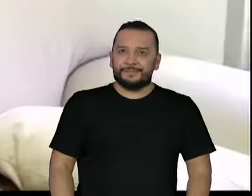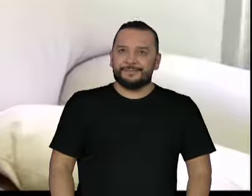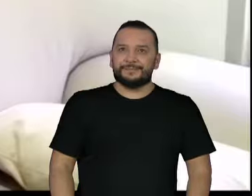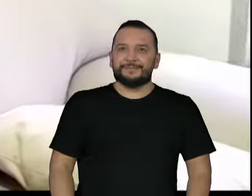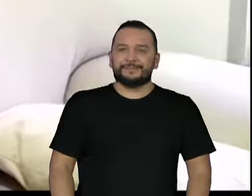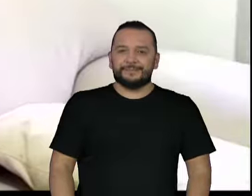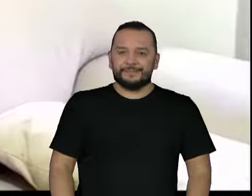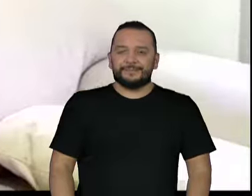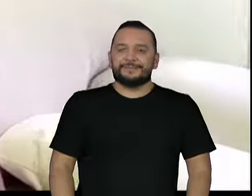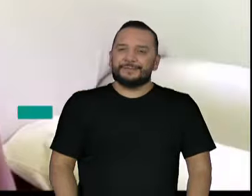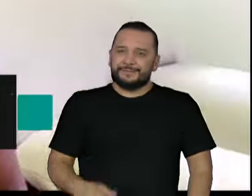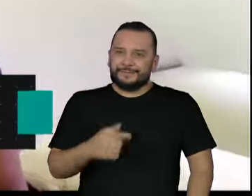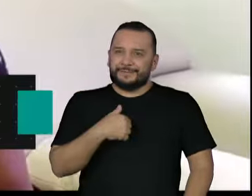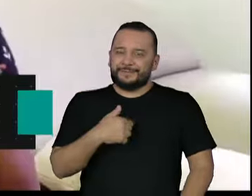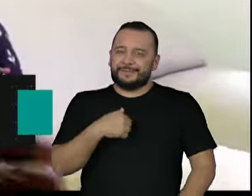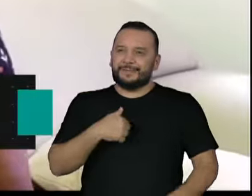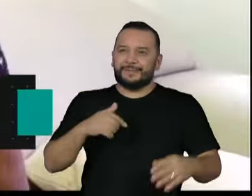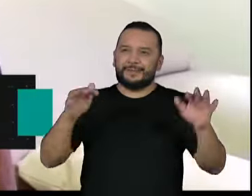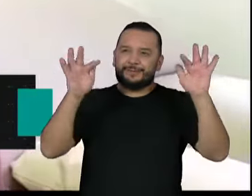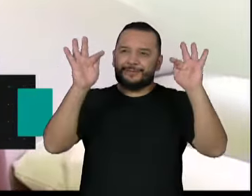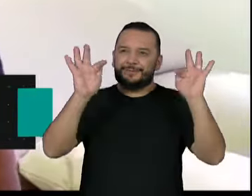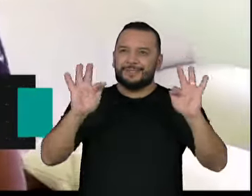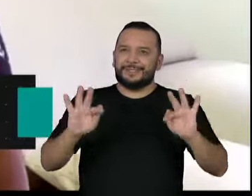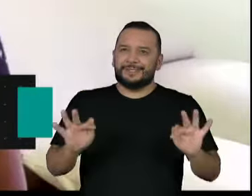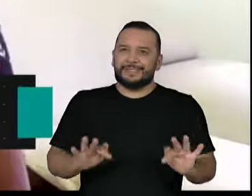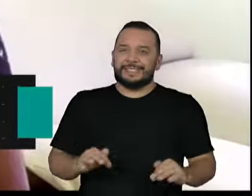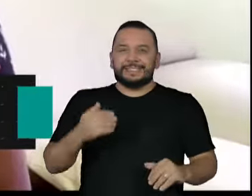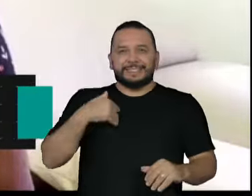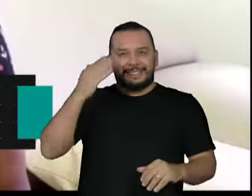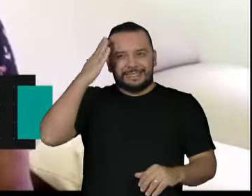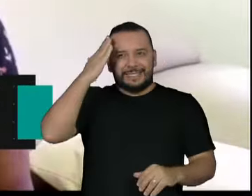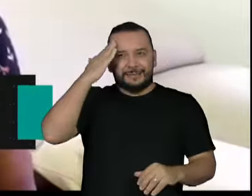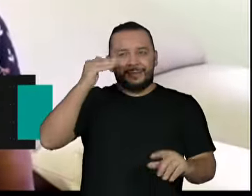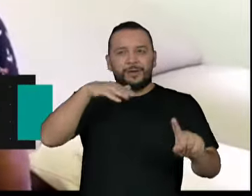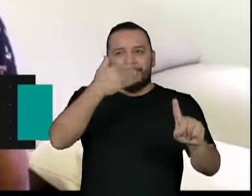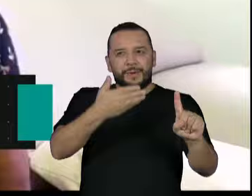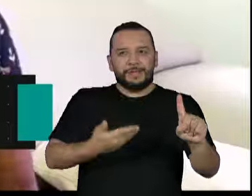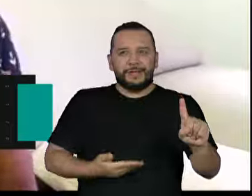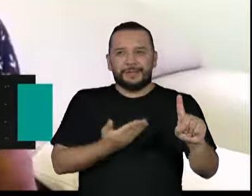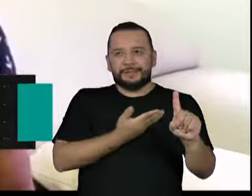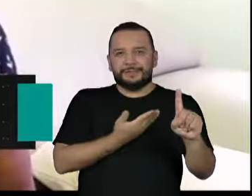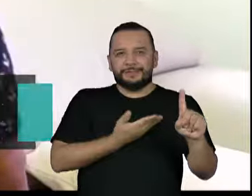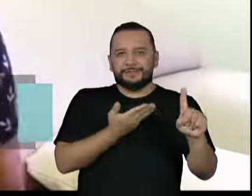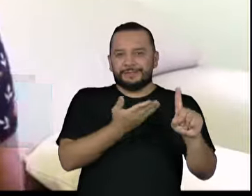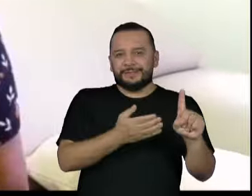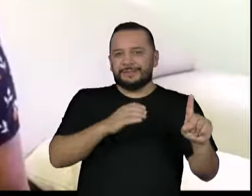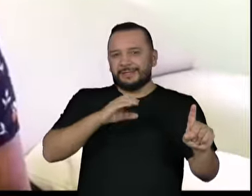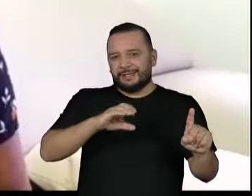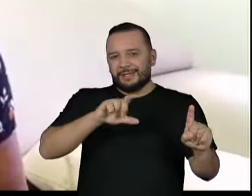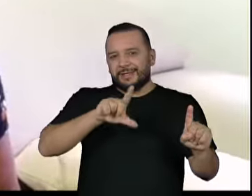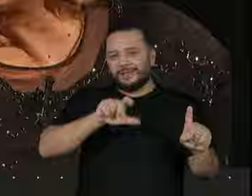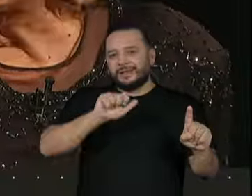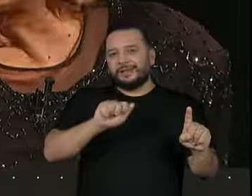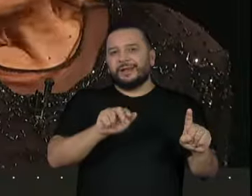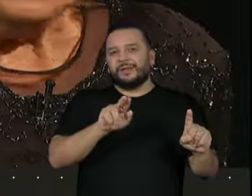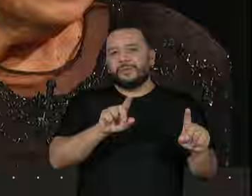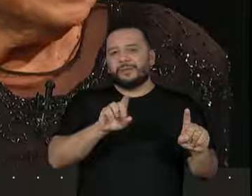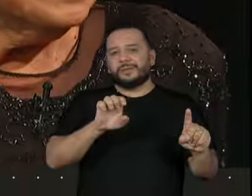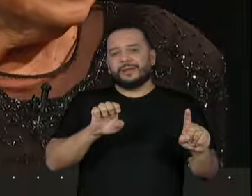Eu estou bem feliz em saber dessa homenagem à minha querida amiga Claudete